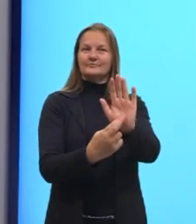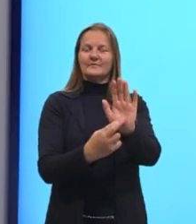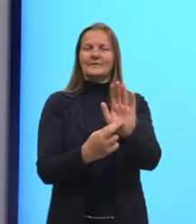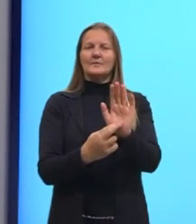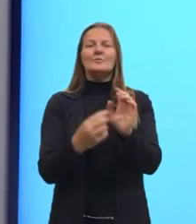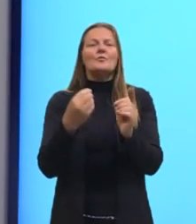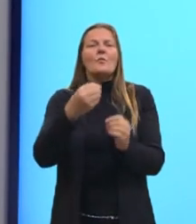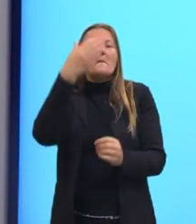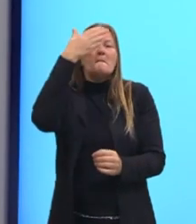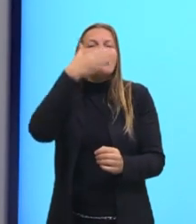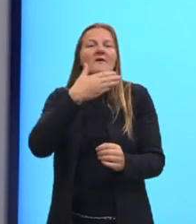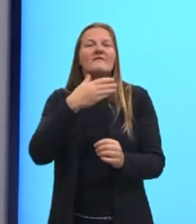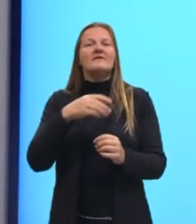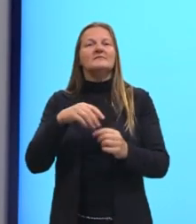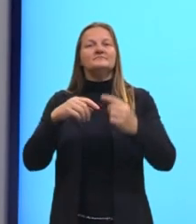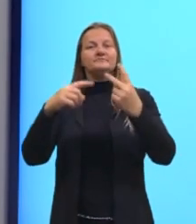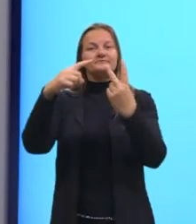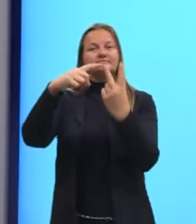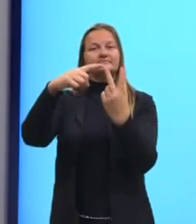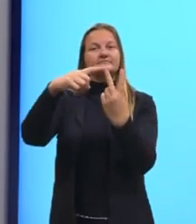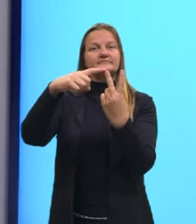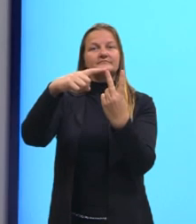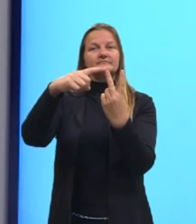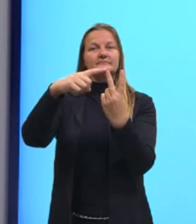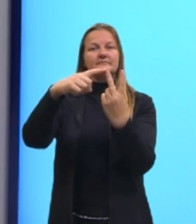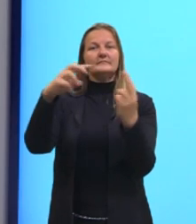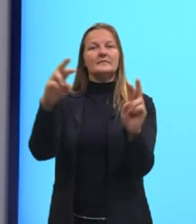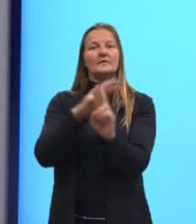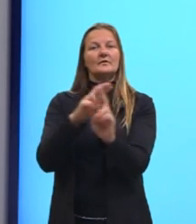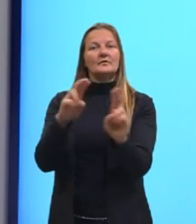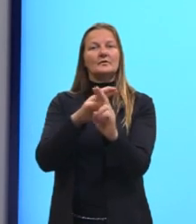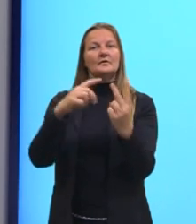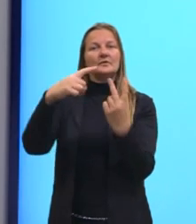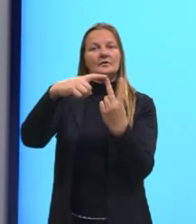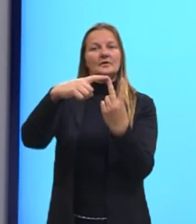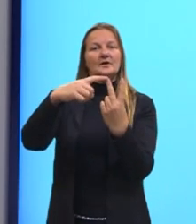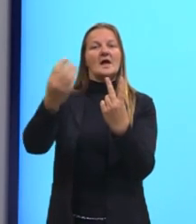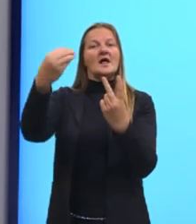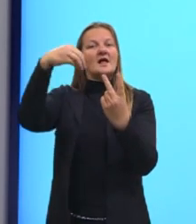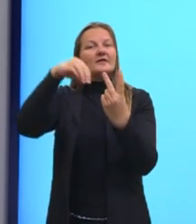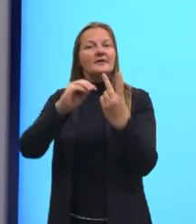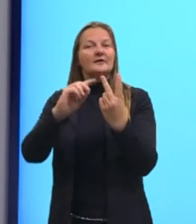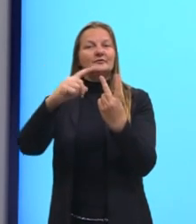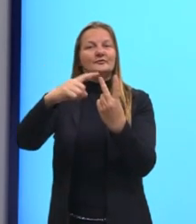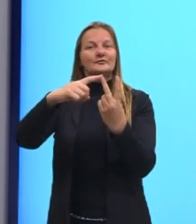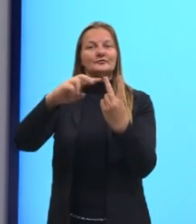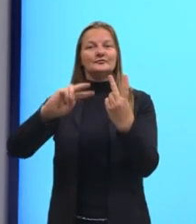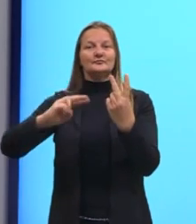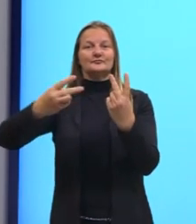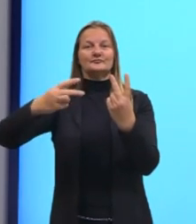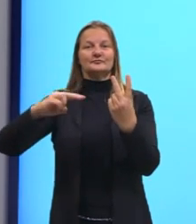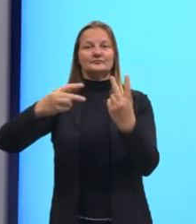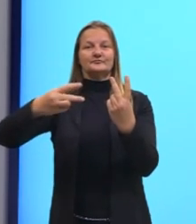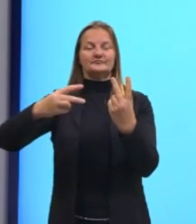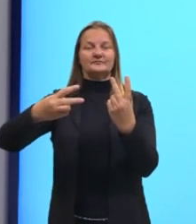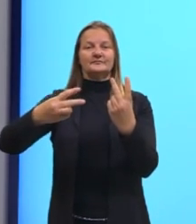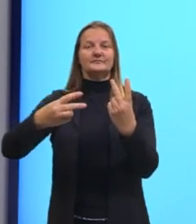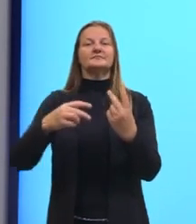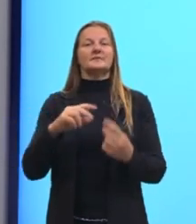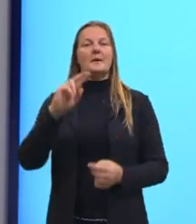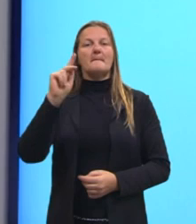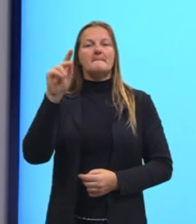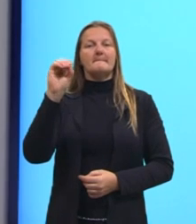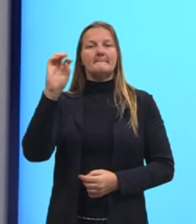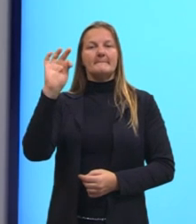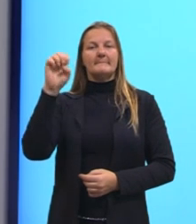mostrando ali né o radical relacionada a radiciação e também aqui o expoente relacionado a